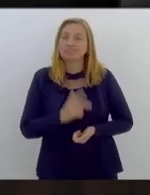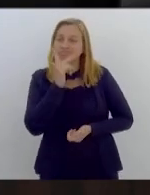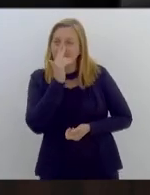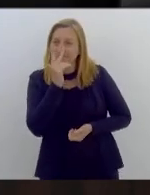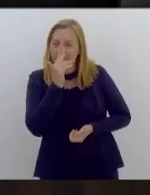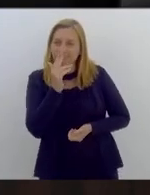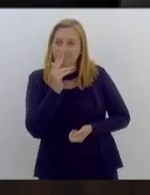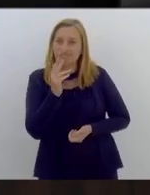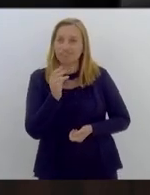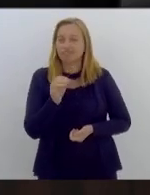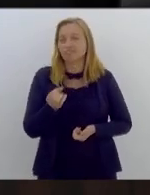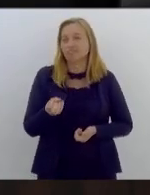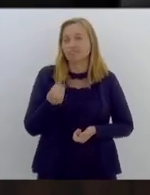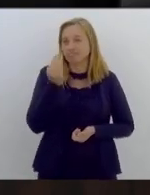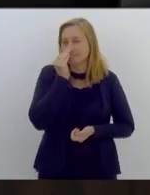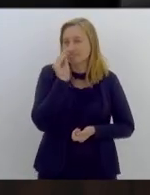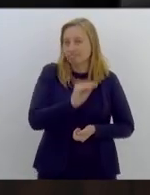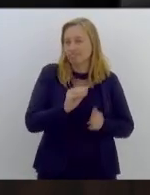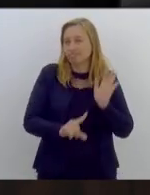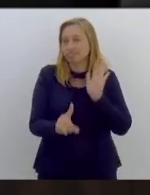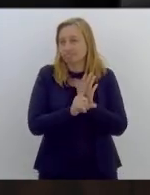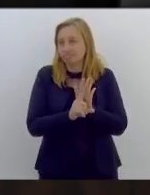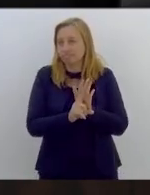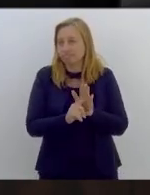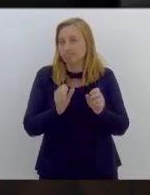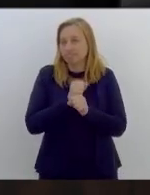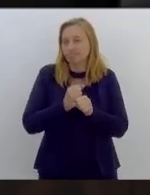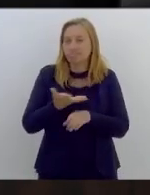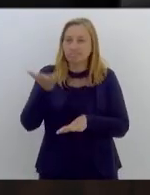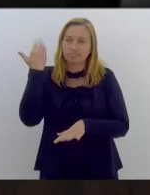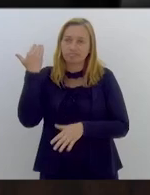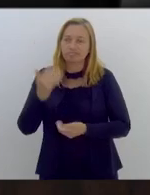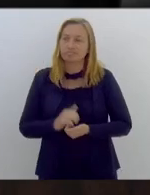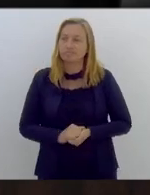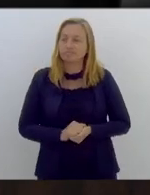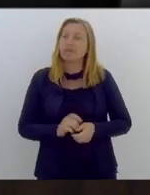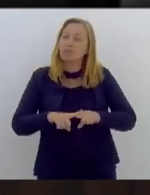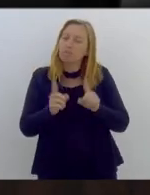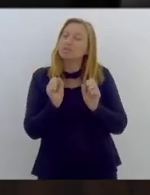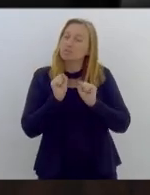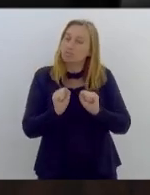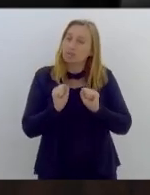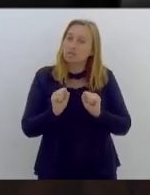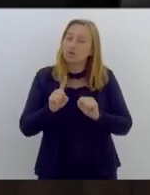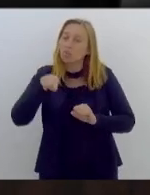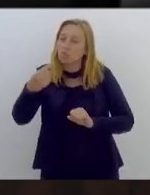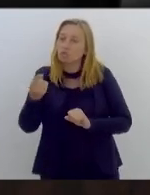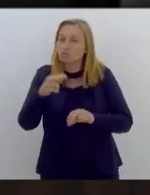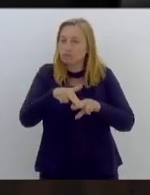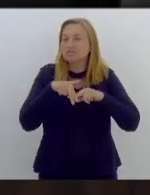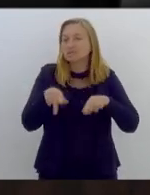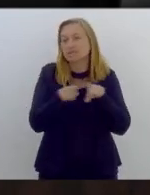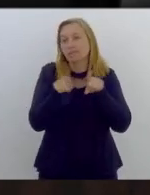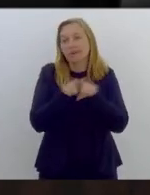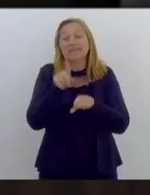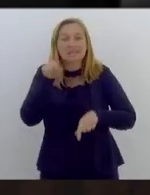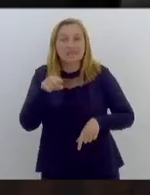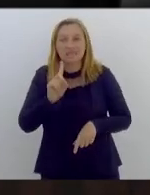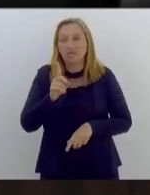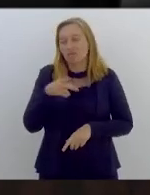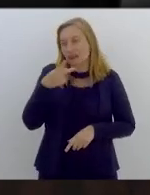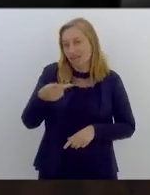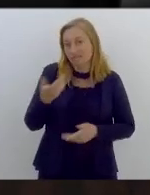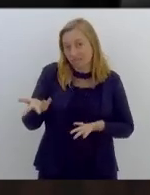parece ignorar a lei em vigor desde o ano passado. Está correto. Mas pode haver uma outra razão, né? Não confessada,